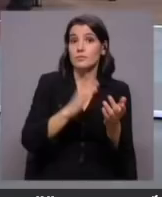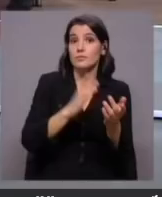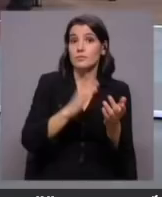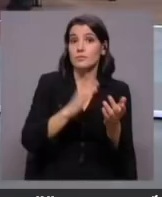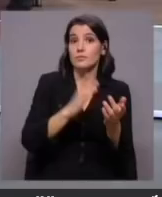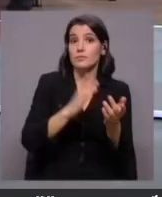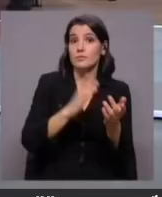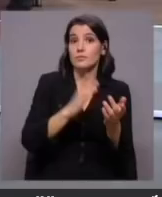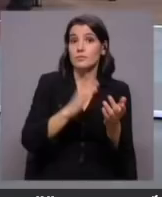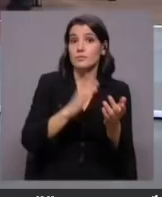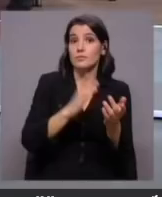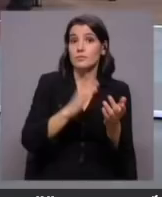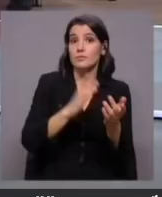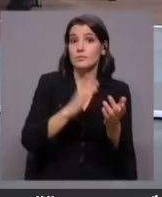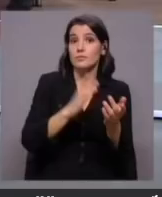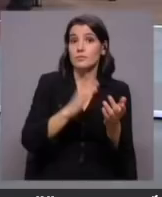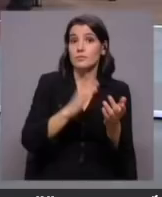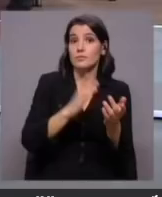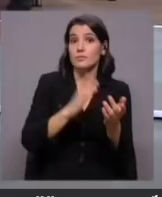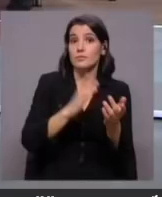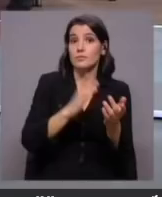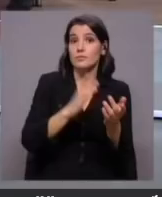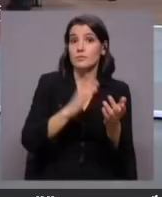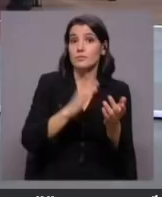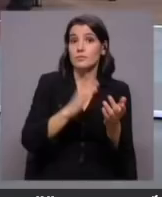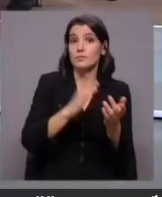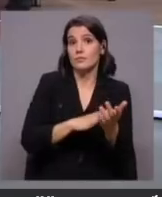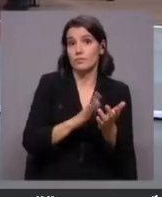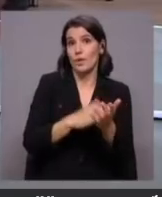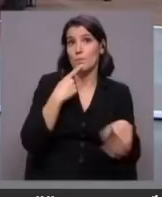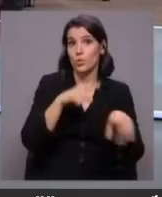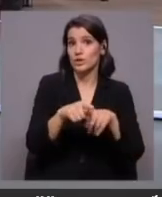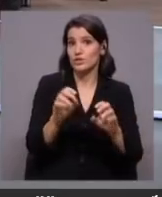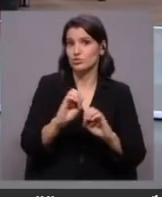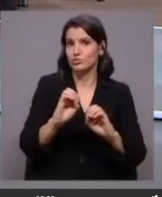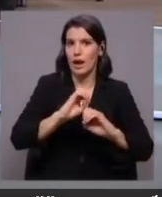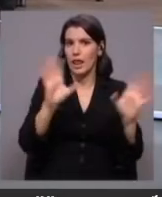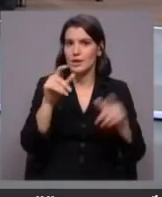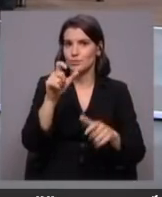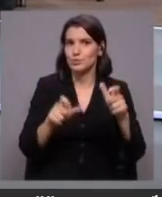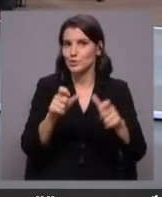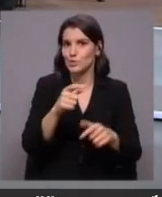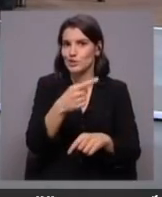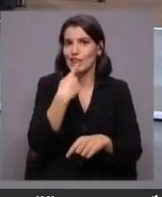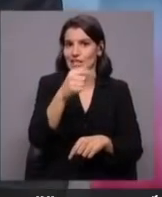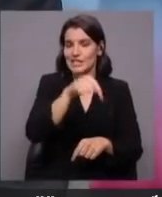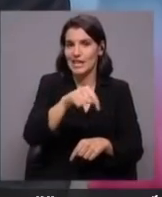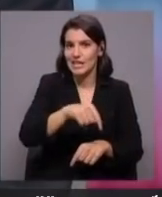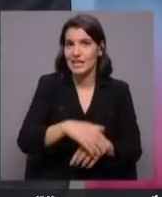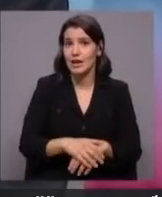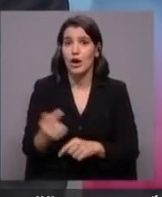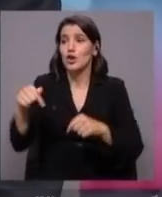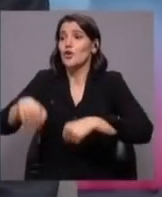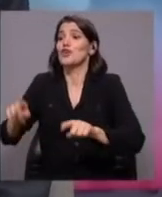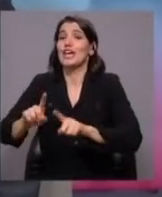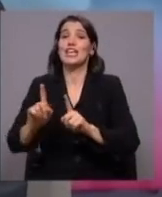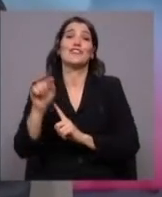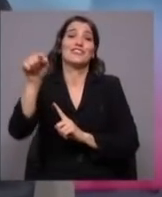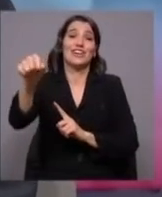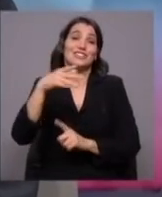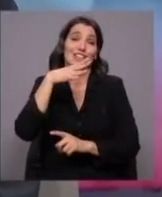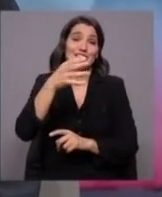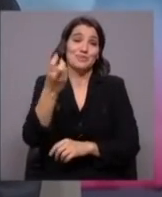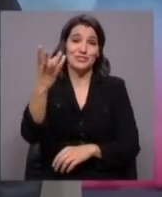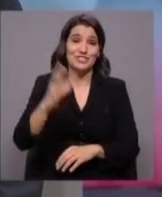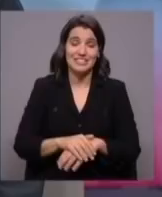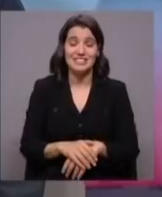a prisão perpétua. Puto de fogo, meu, é pá, não é isso que é o problema imediato, meu. Claro, para muitas pessoas aquilo claro, que disse aqui. Portanto, a partir do momento em que isto é 25 minutos para as